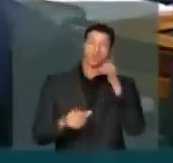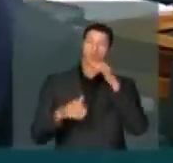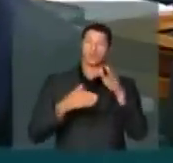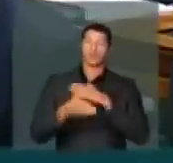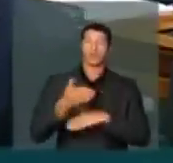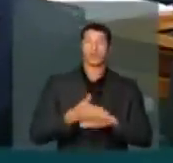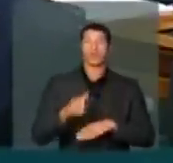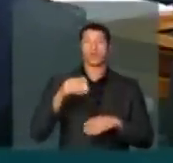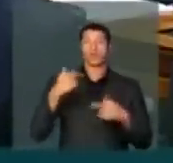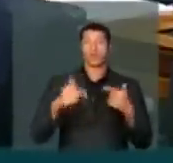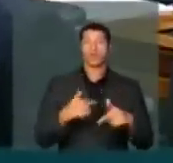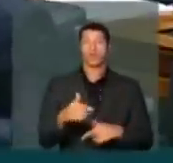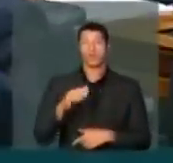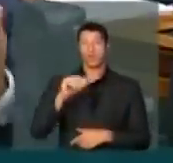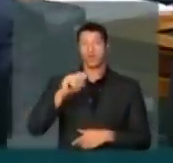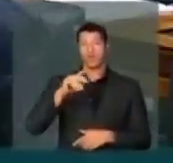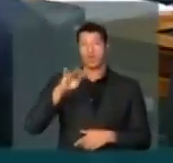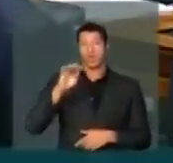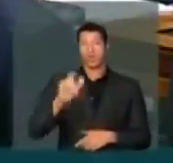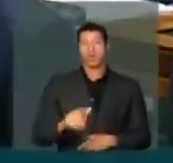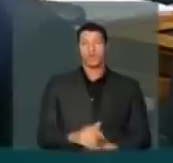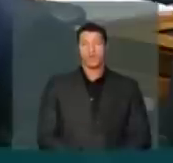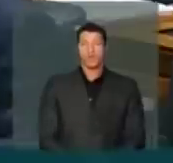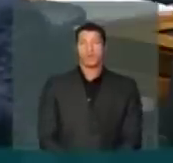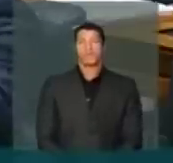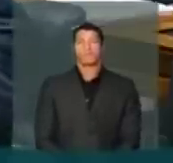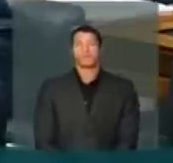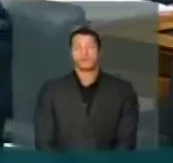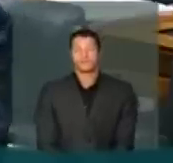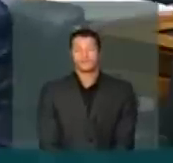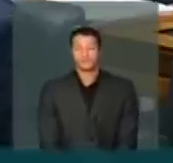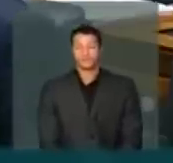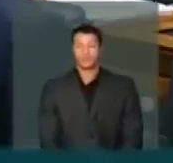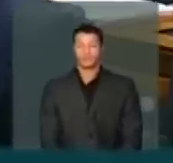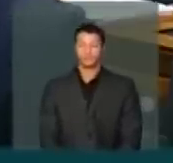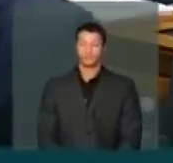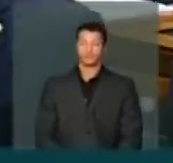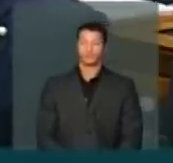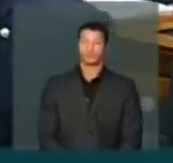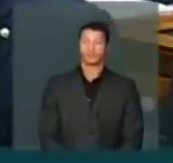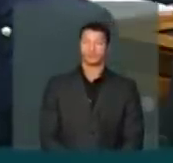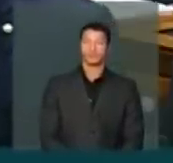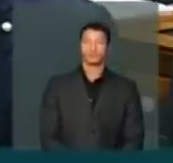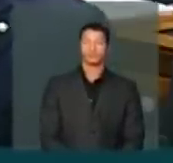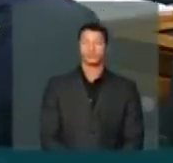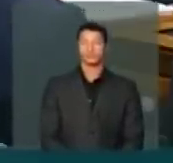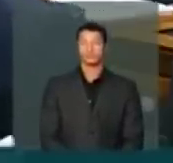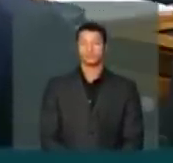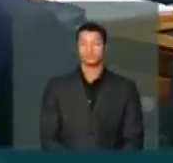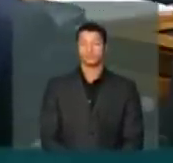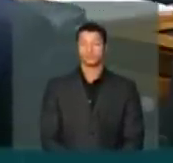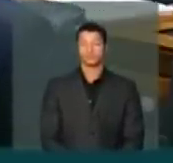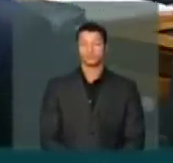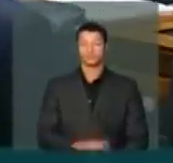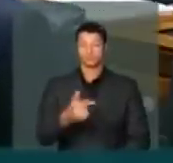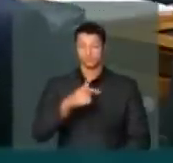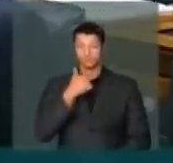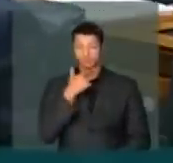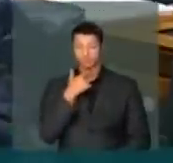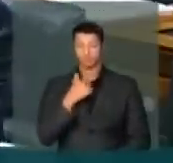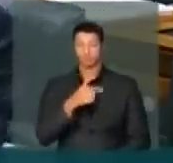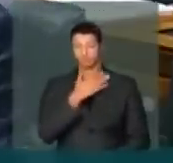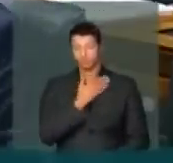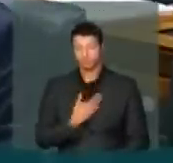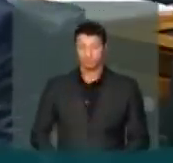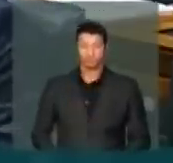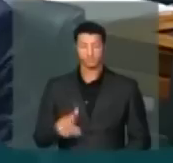mercado de capital. Ora, negociamos aqui em plenário, o relator Cláudio Pucci foi compreensivo, não tem esse papo de governo oposição,